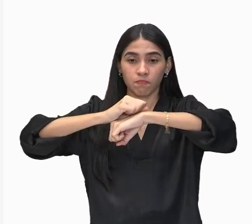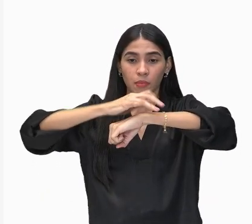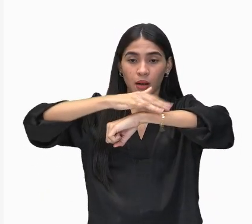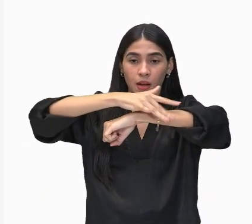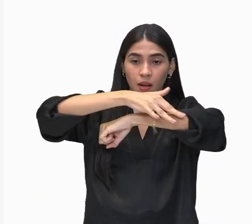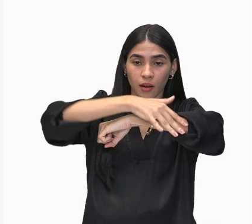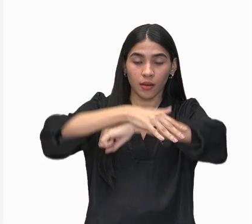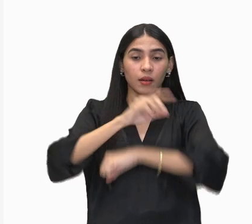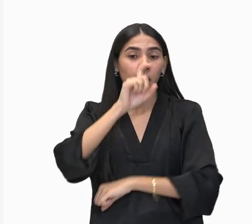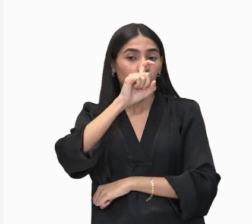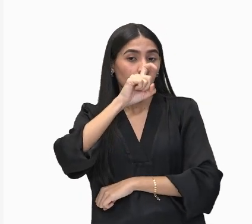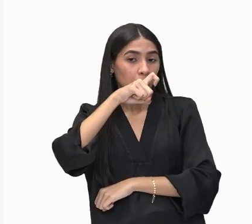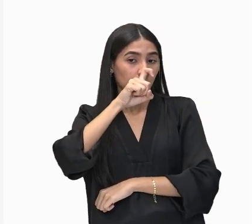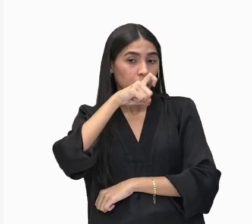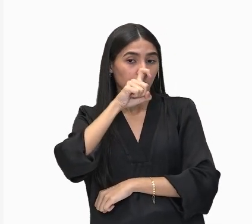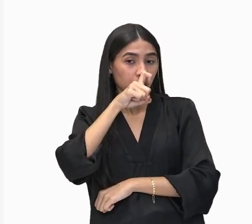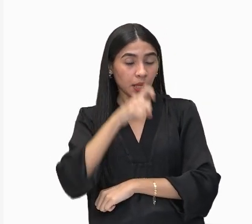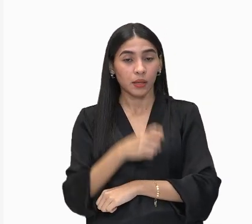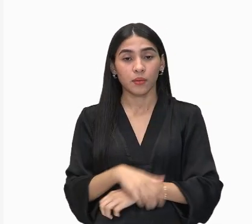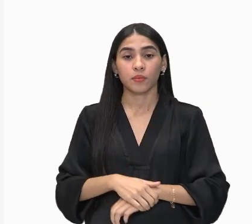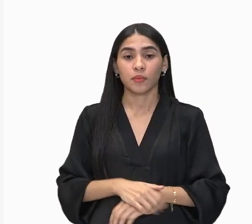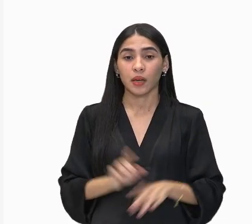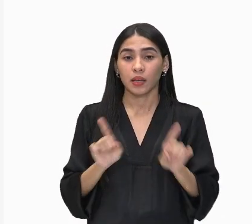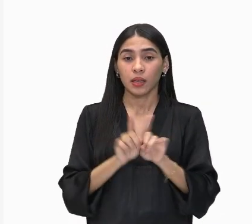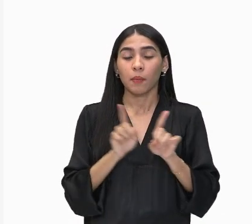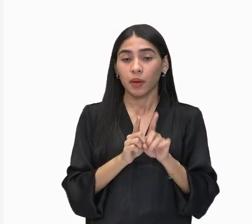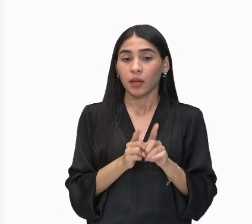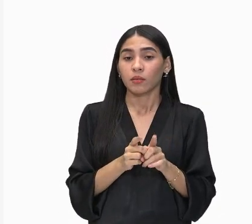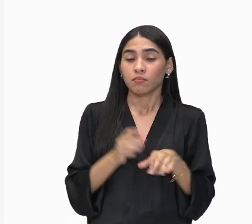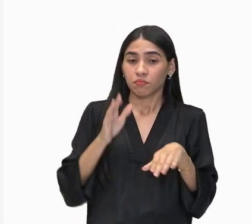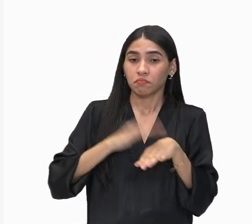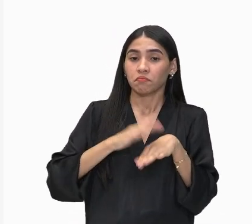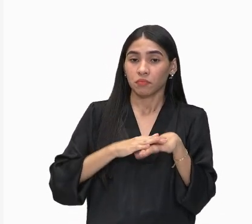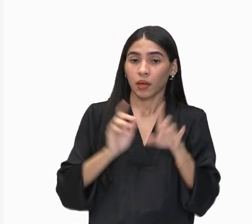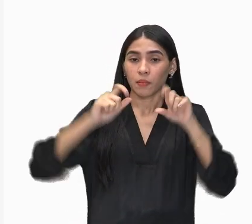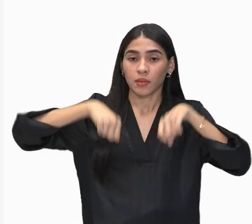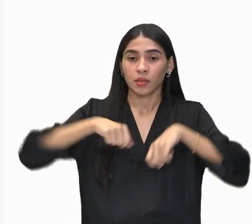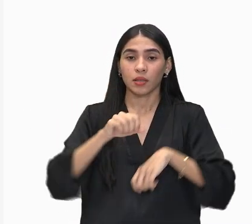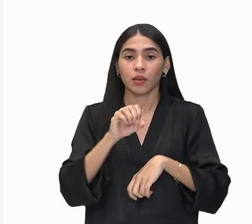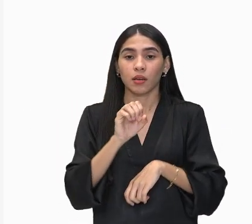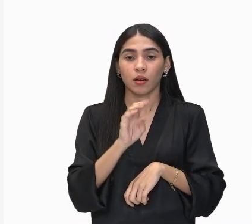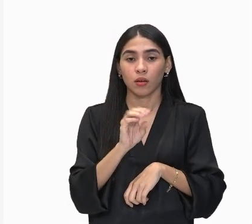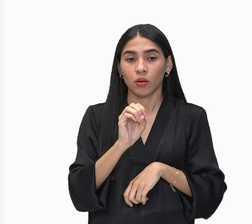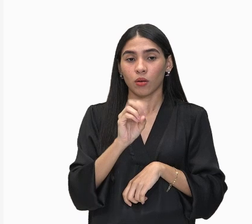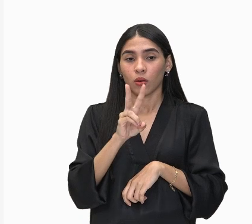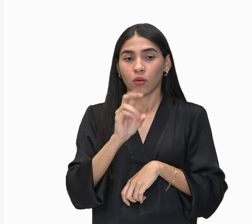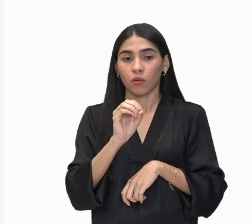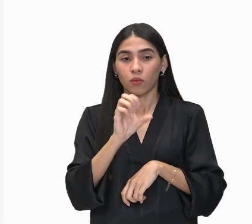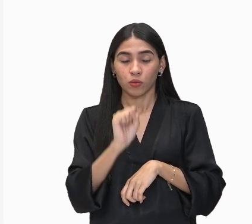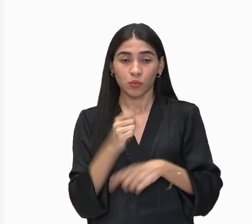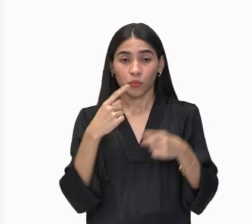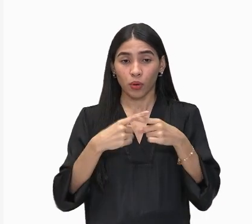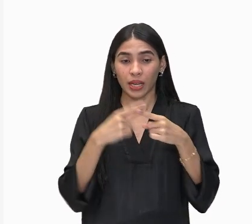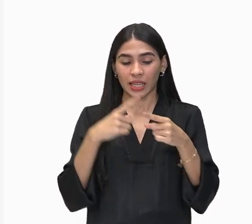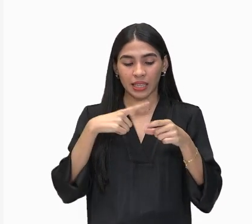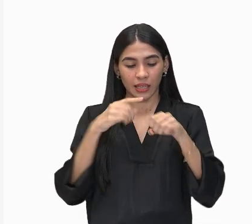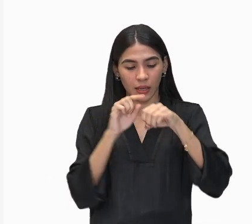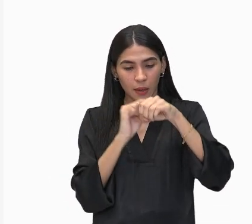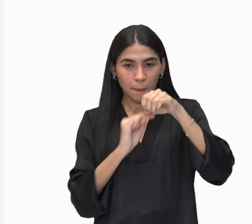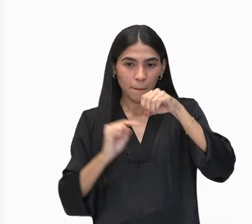bico sem dente, e botam ovos com a característica de serem casca dura, tá? Isso aí é